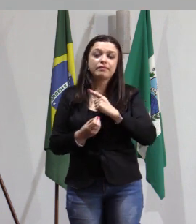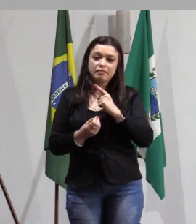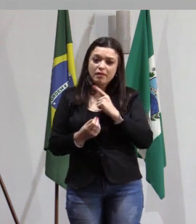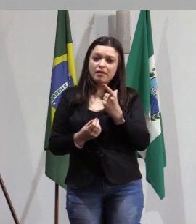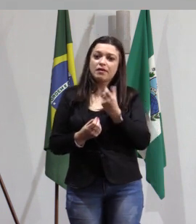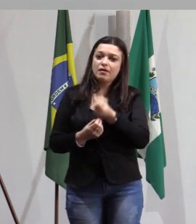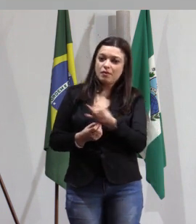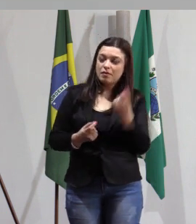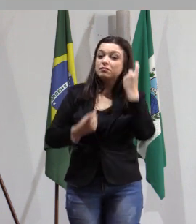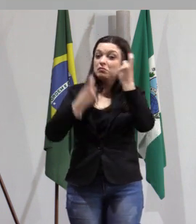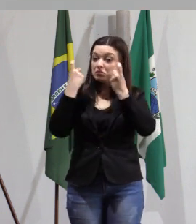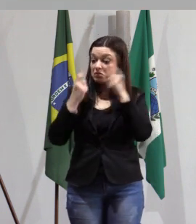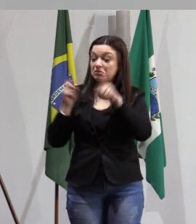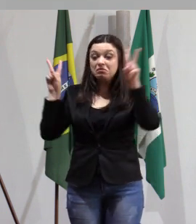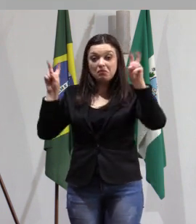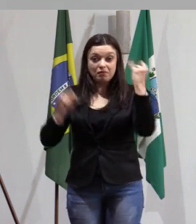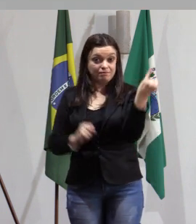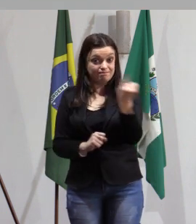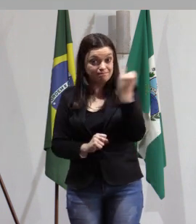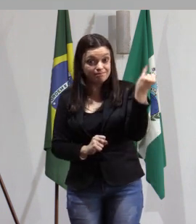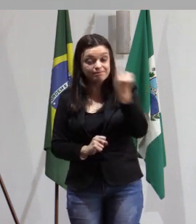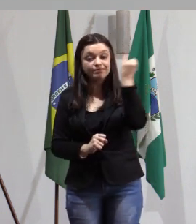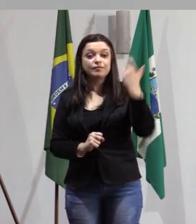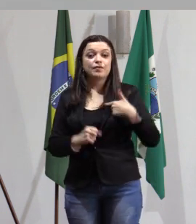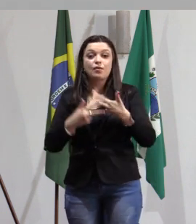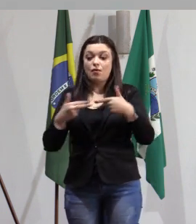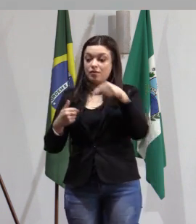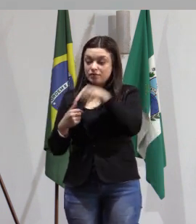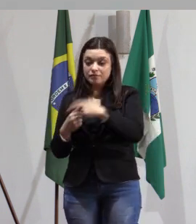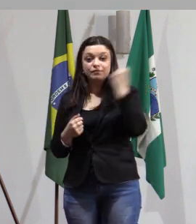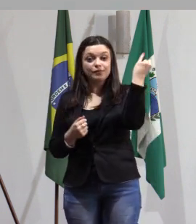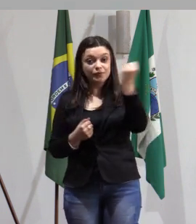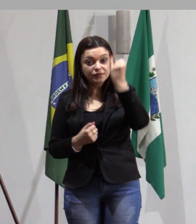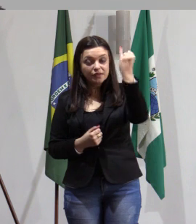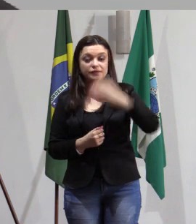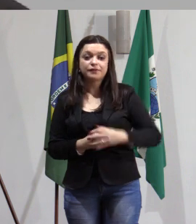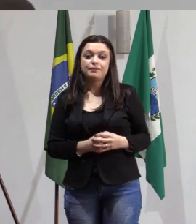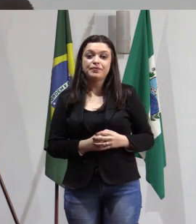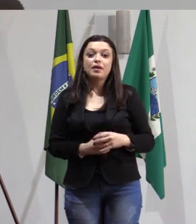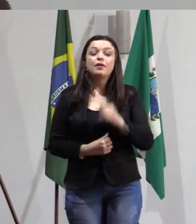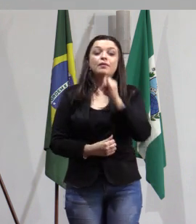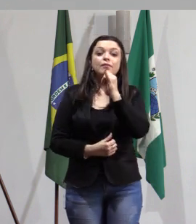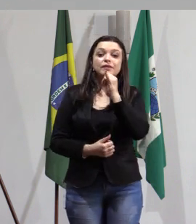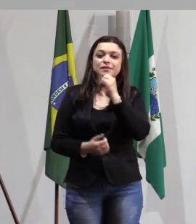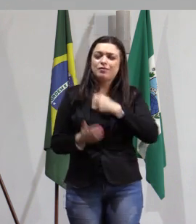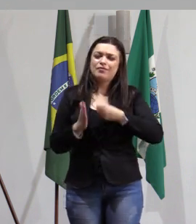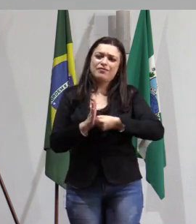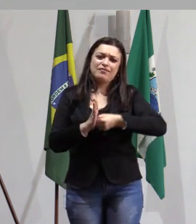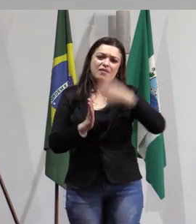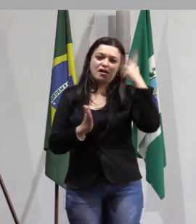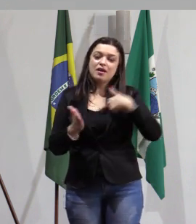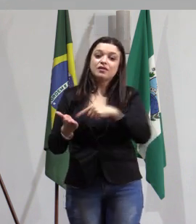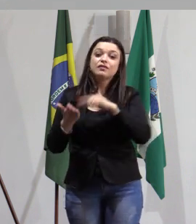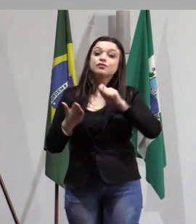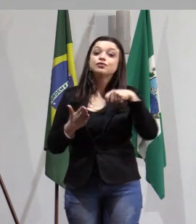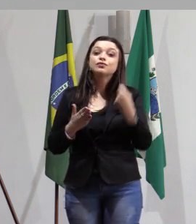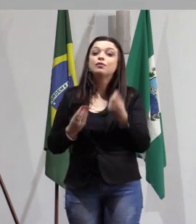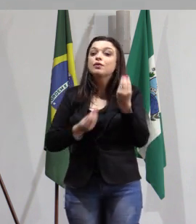importantes, pertinentes. Por exemplo, fala em muitos momentos dos incentivos